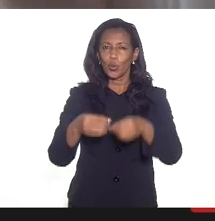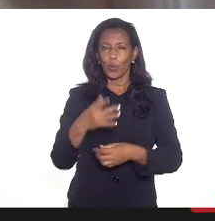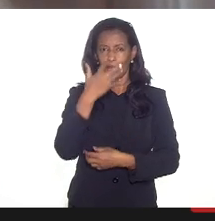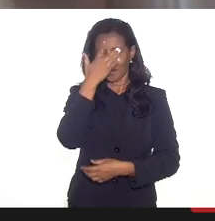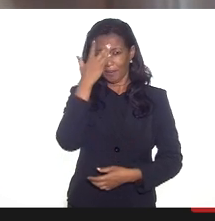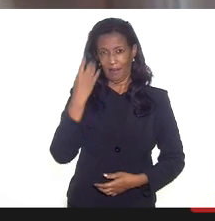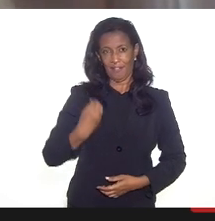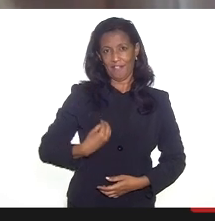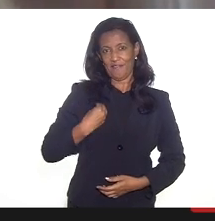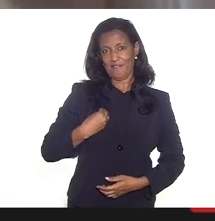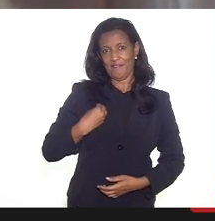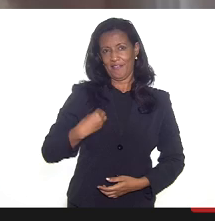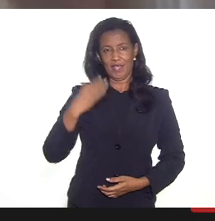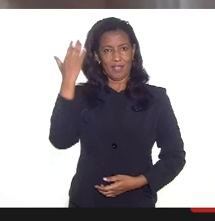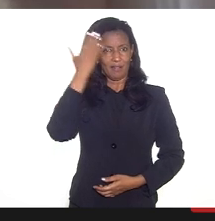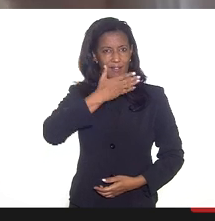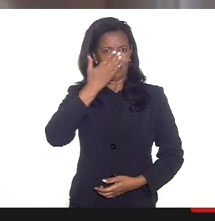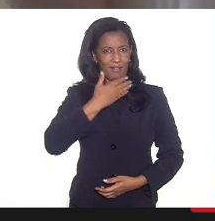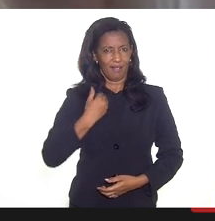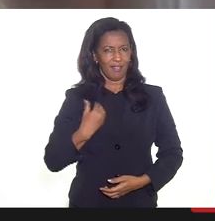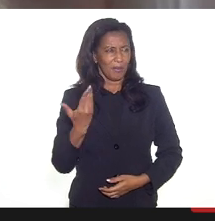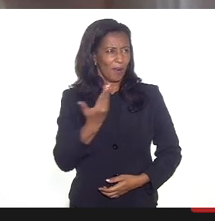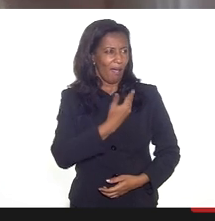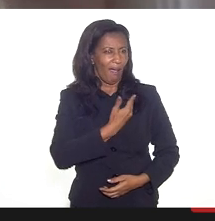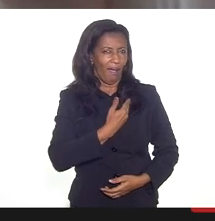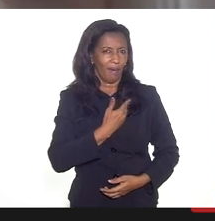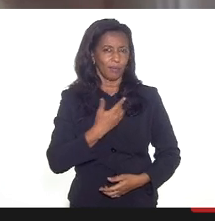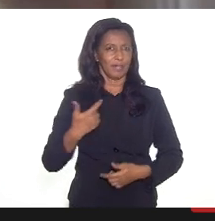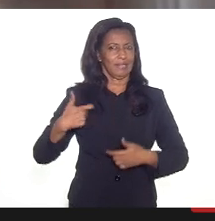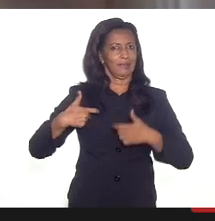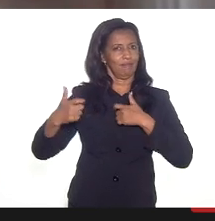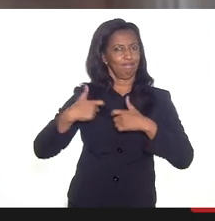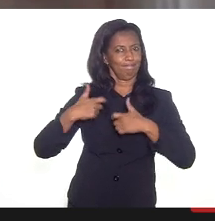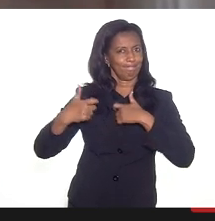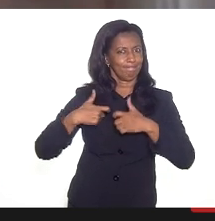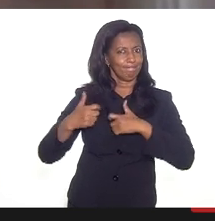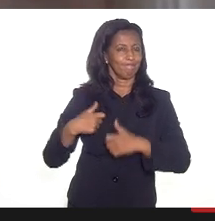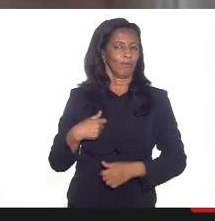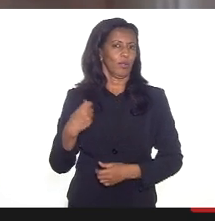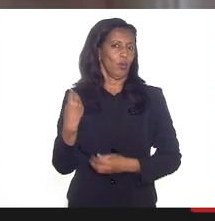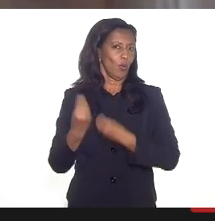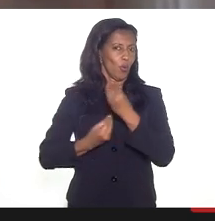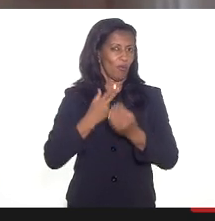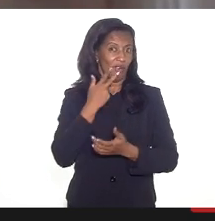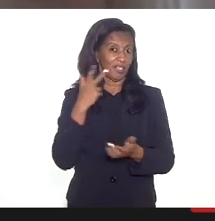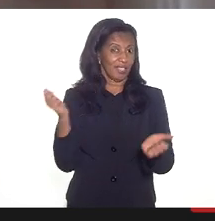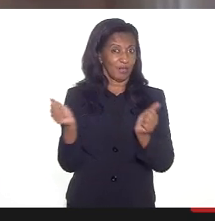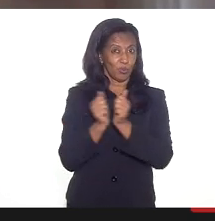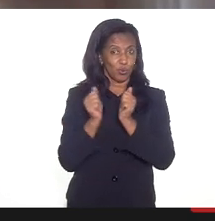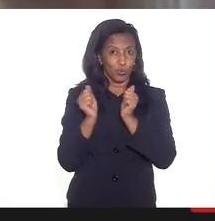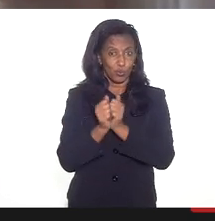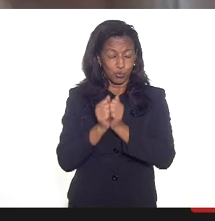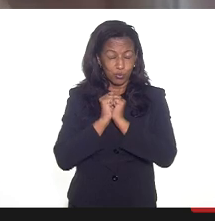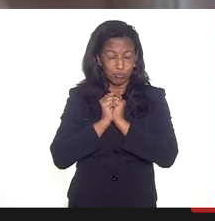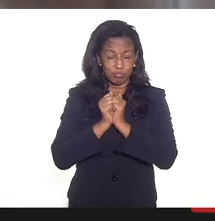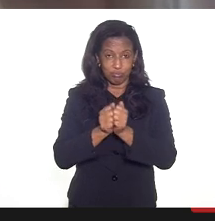aqui, todas as presentes. A gente tem muitas companheiras de luta, como falaram, a gente sempre está juntas,